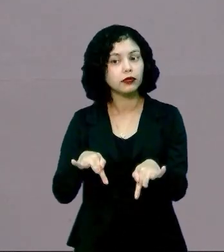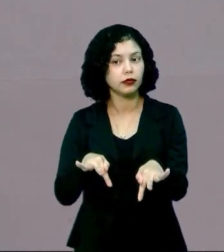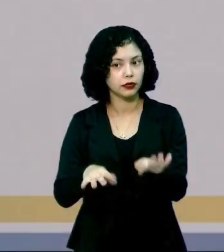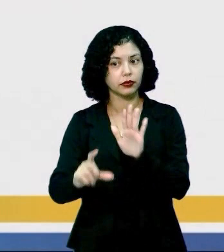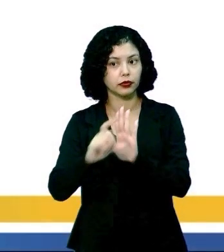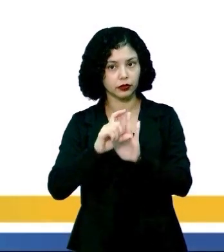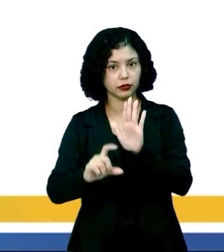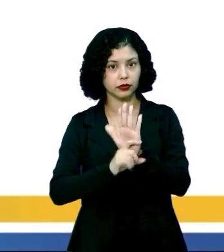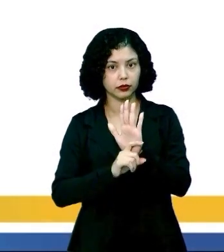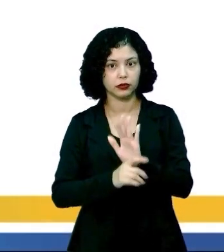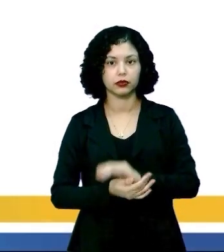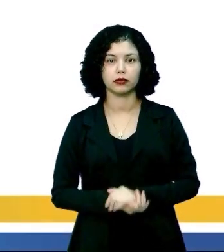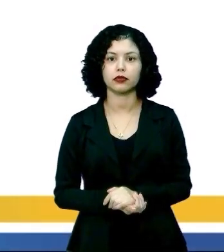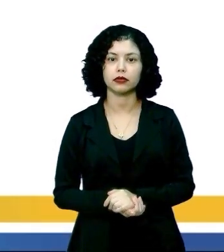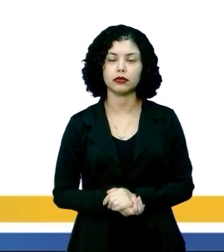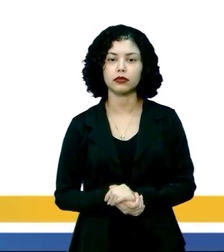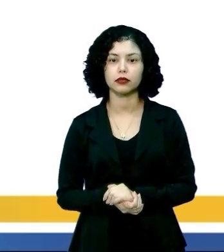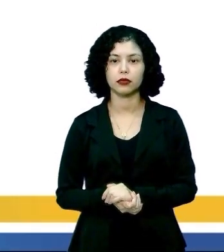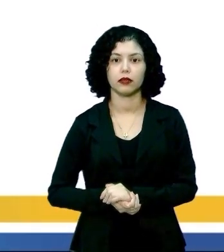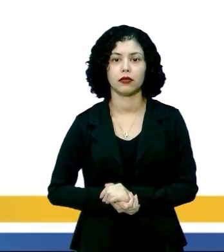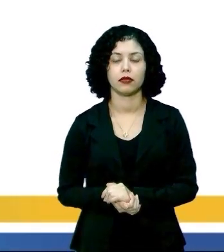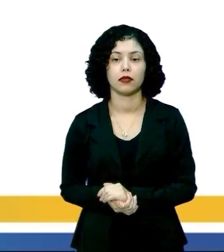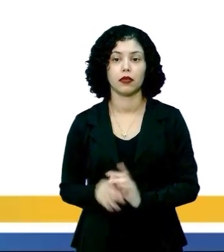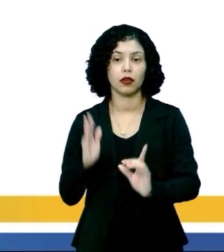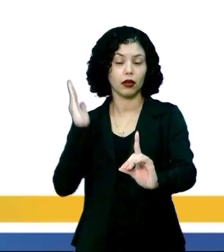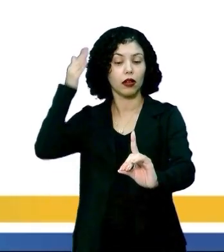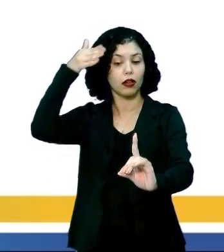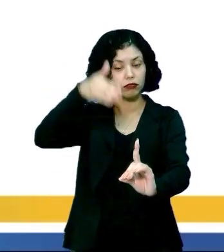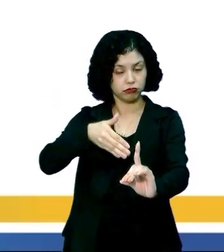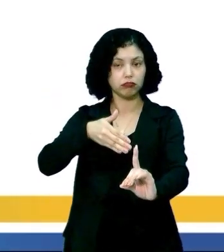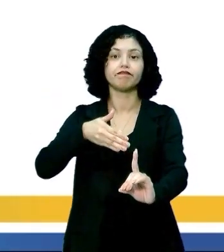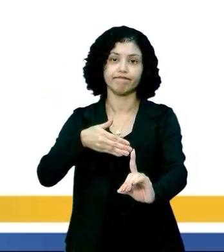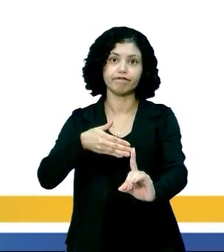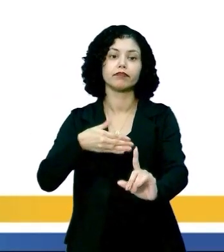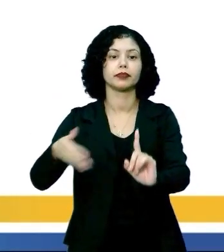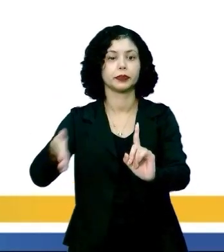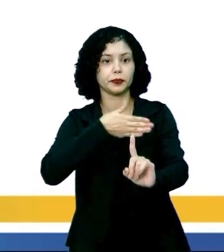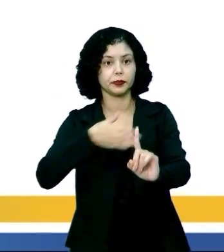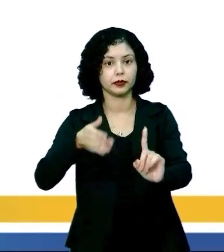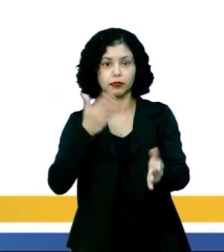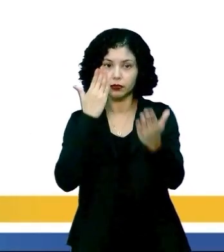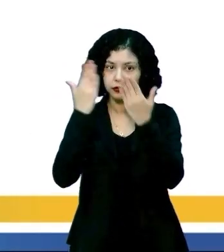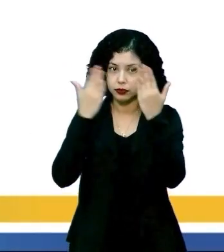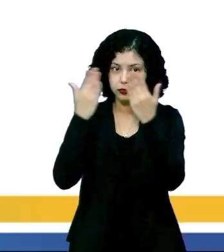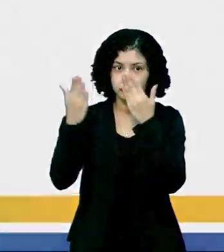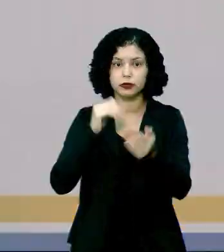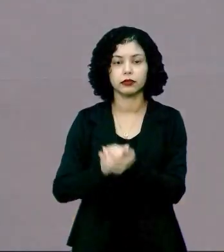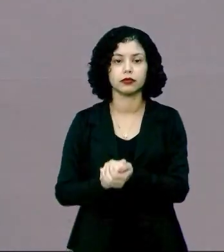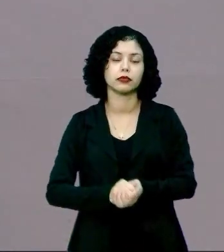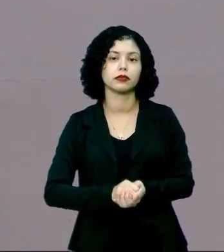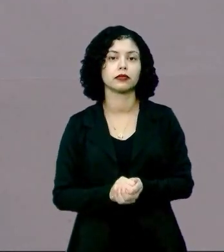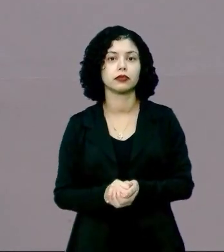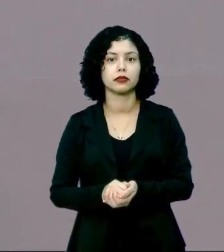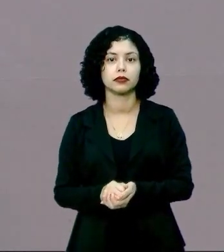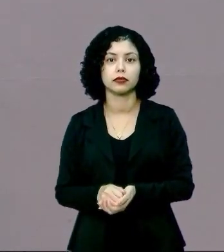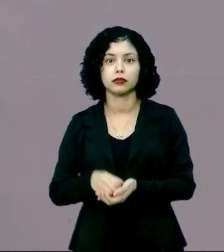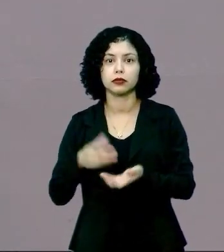este parágrafo. Vírgula. Essas são alvos de torturas